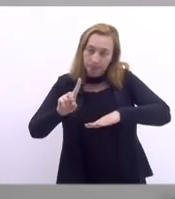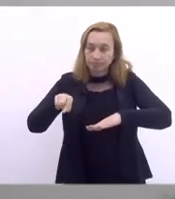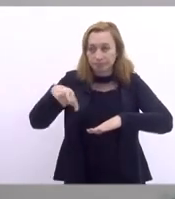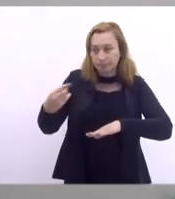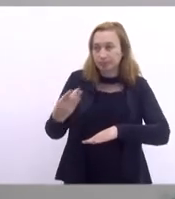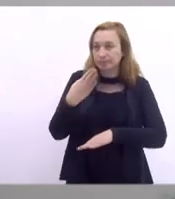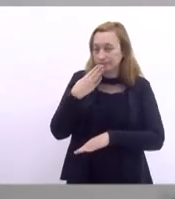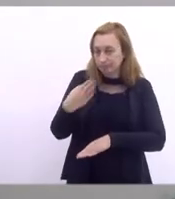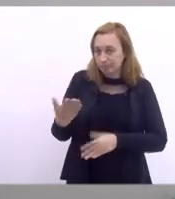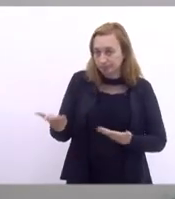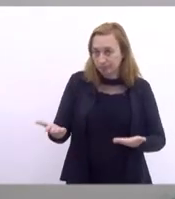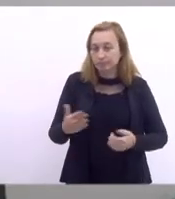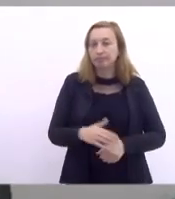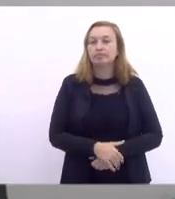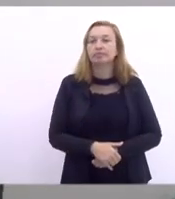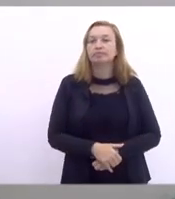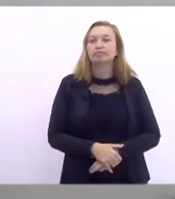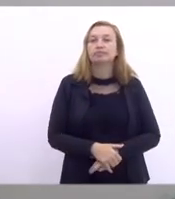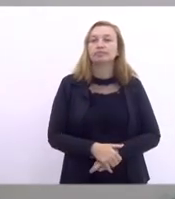de